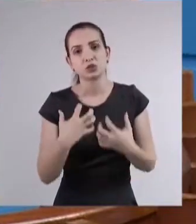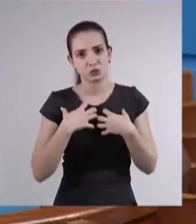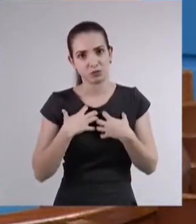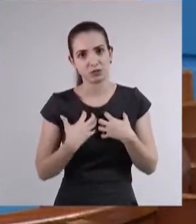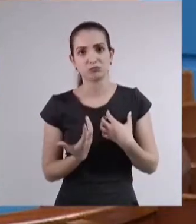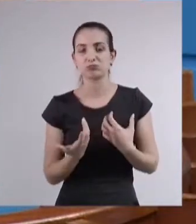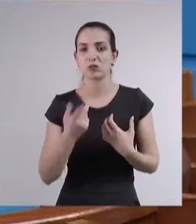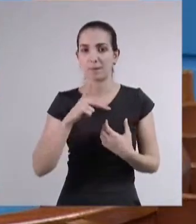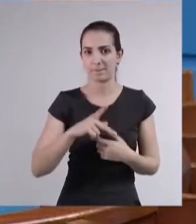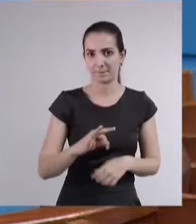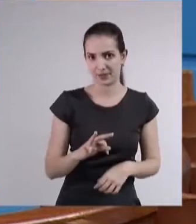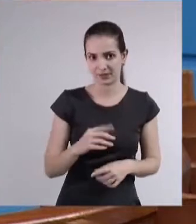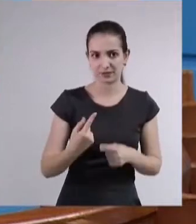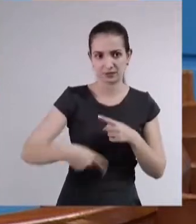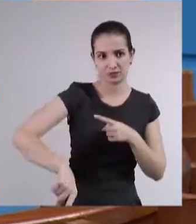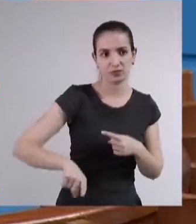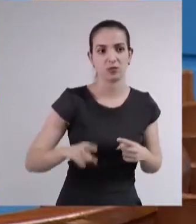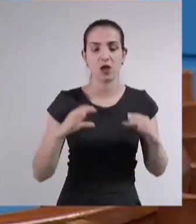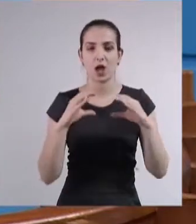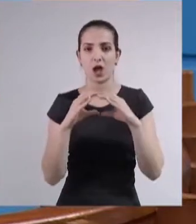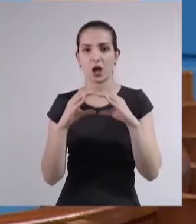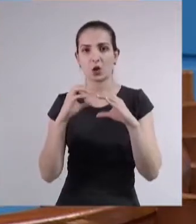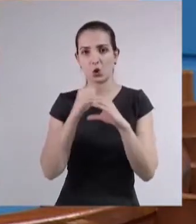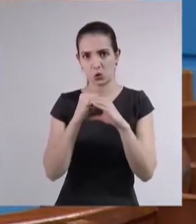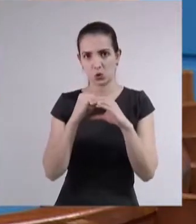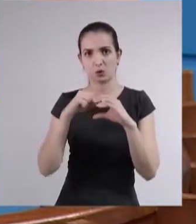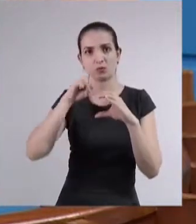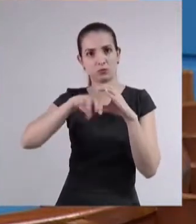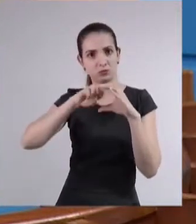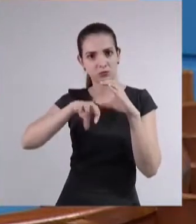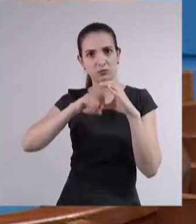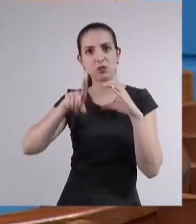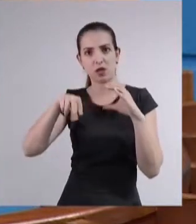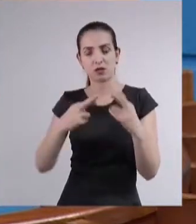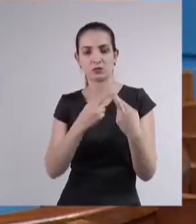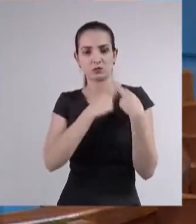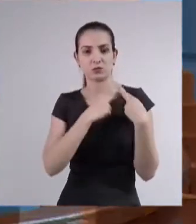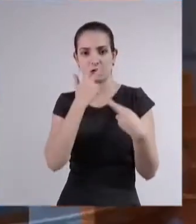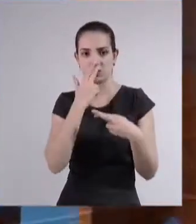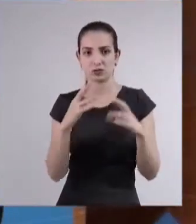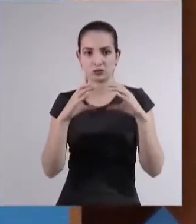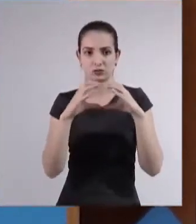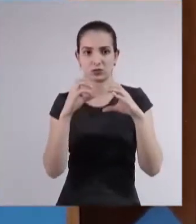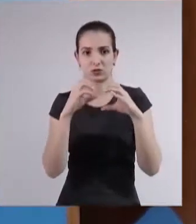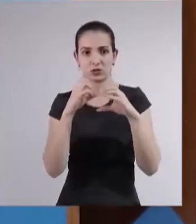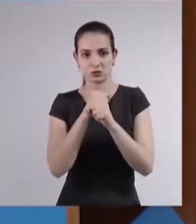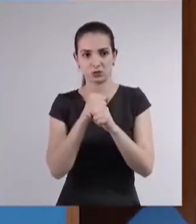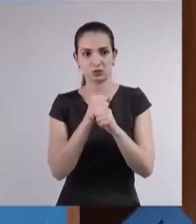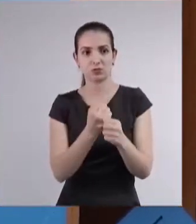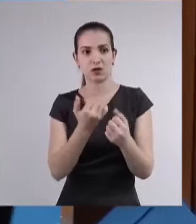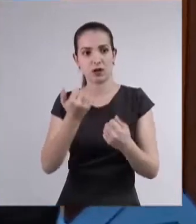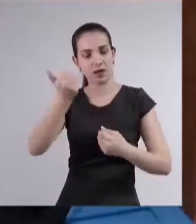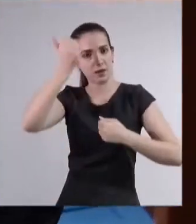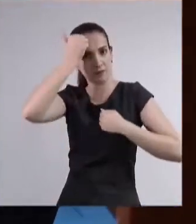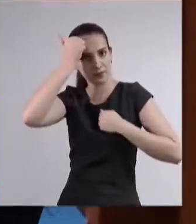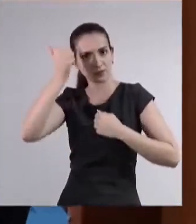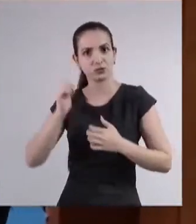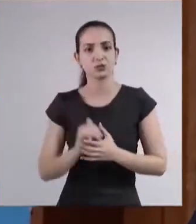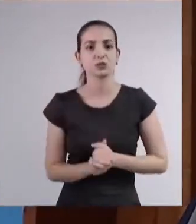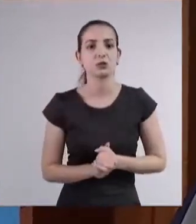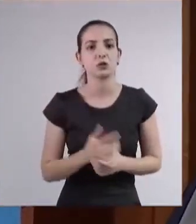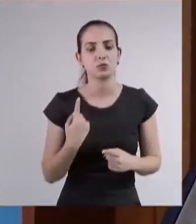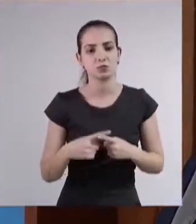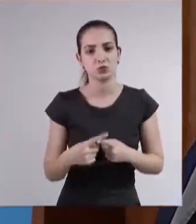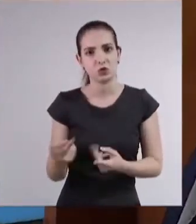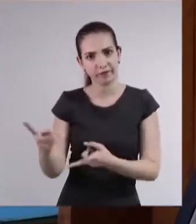foi fabricado, a Globo é muito responsável por isso. Aliás, a Globo está arrependidíssima. Eu fico olhando, analisando